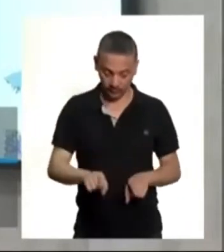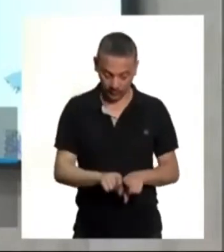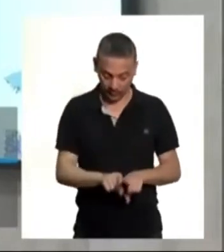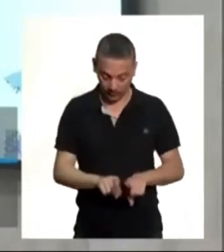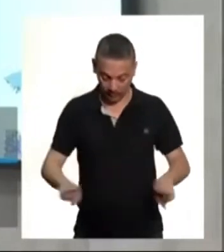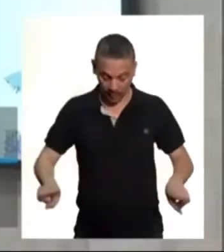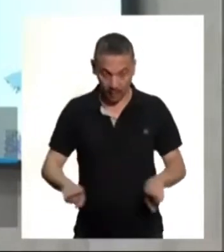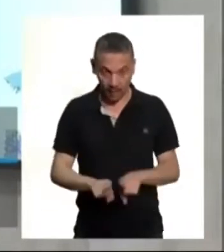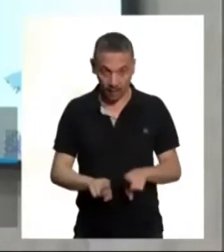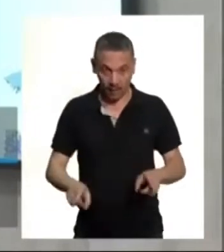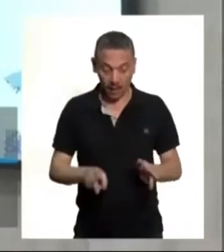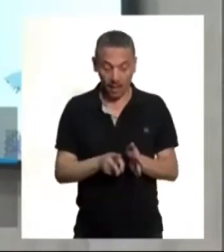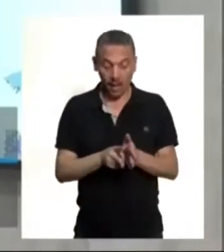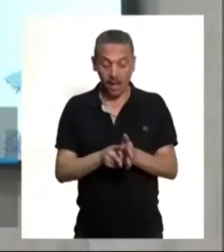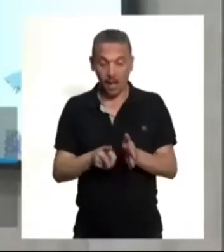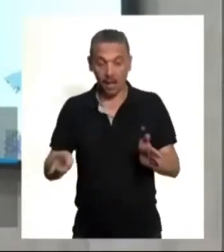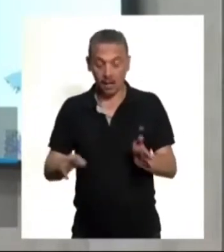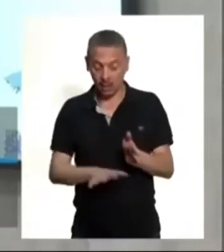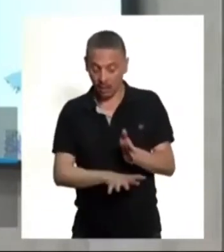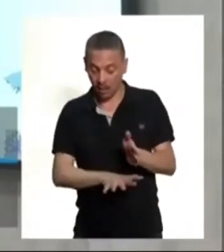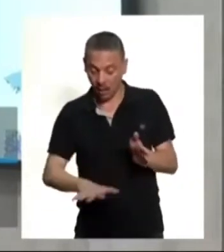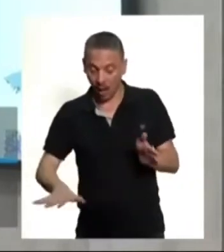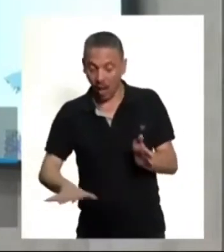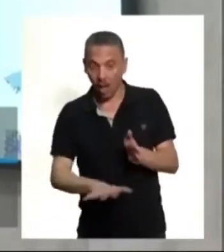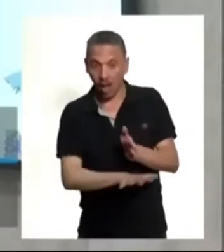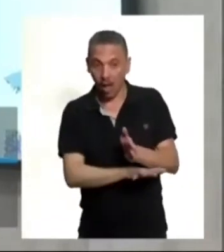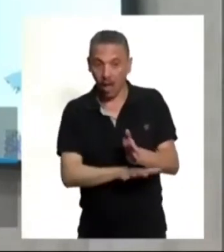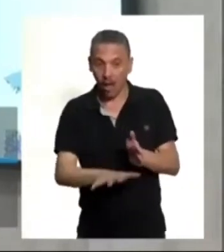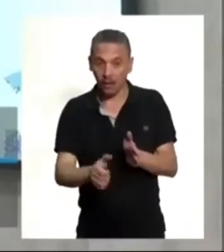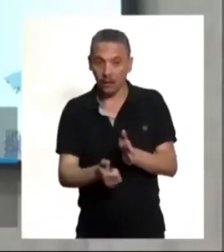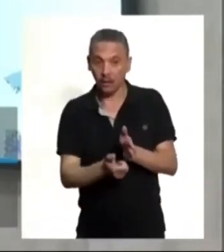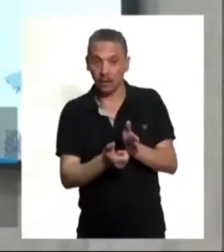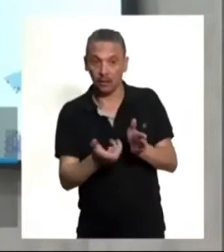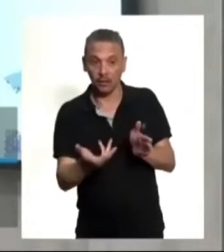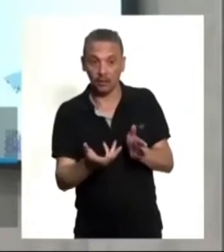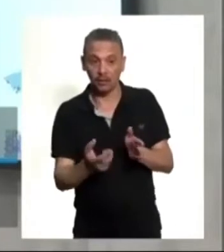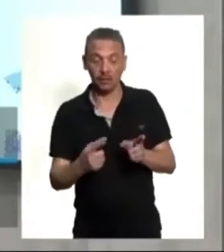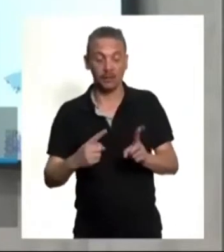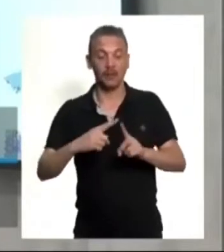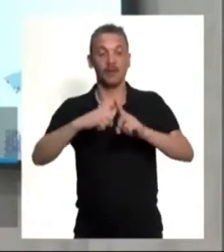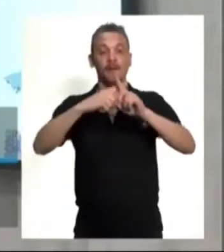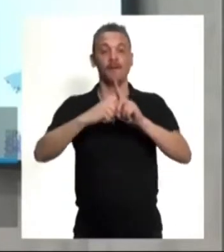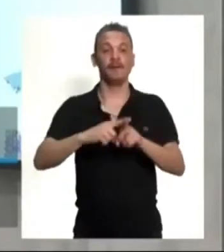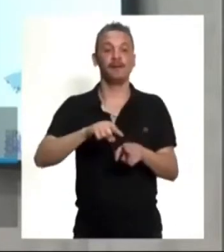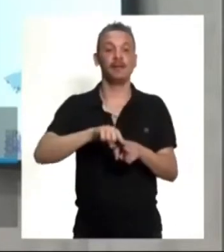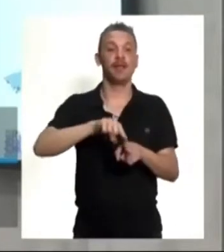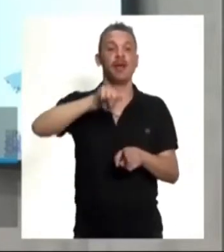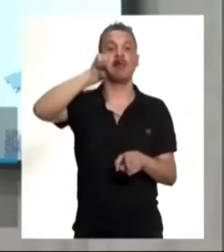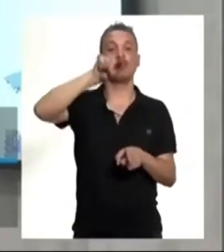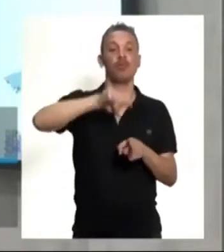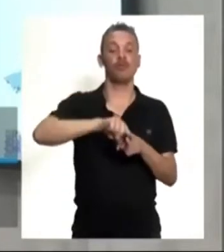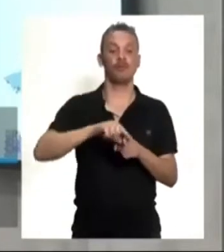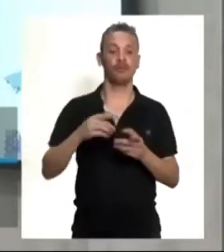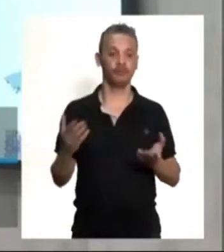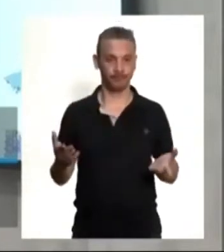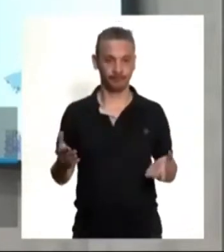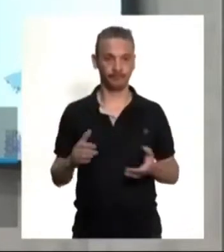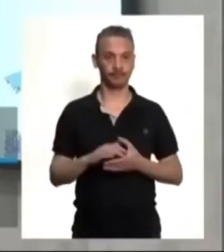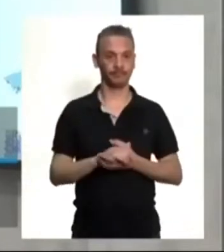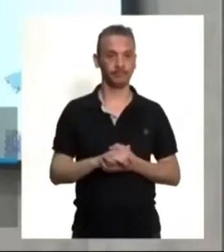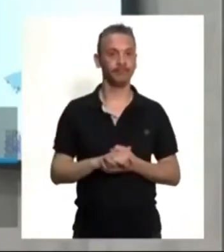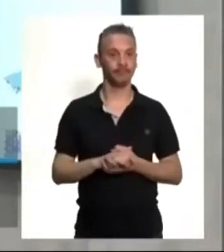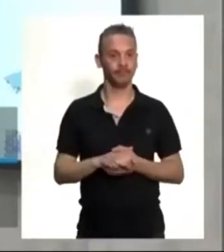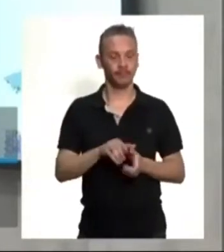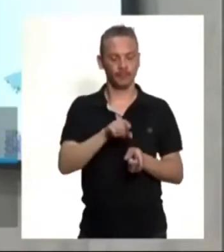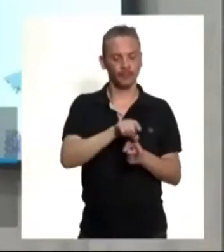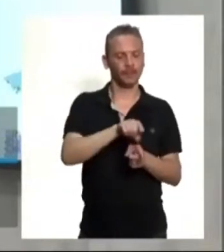base, área do fundo da piscina, área do chão da piscina, multiplicado pela altura da piscina. Na verdade, a gente não chama